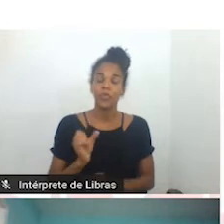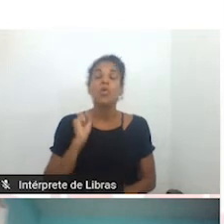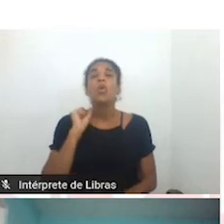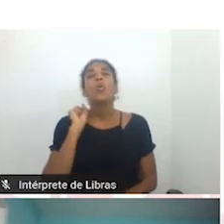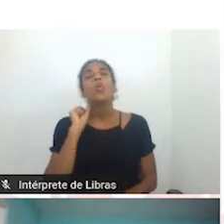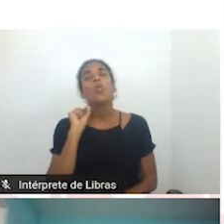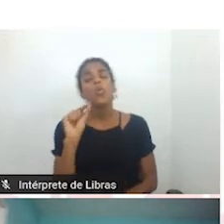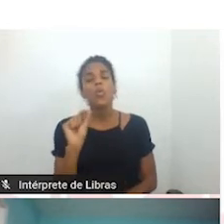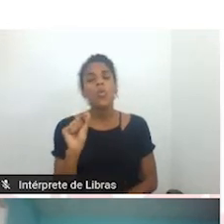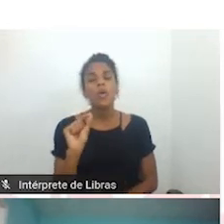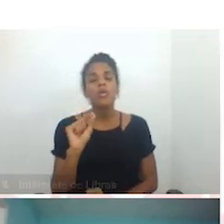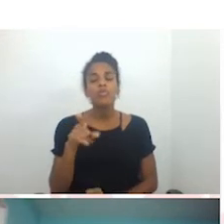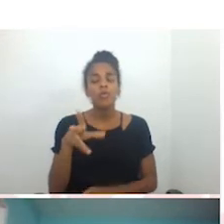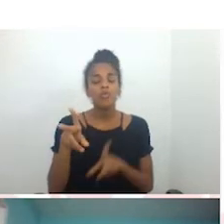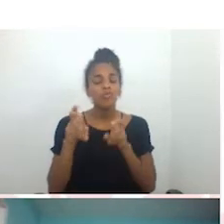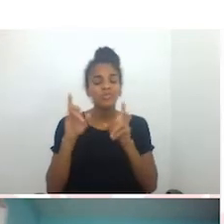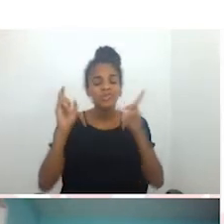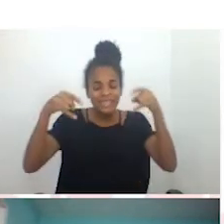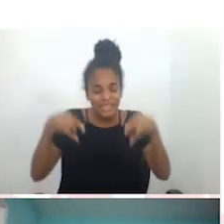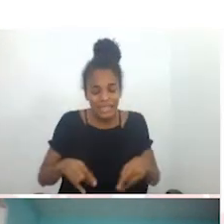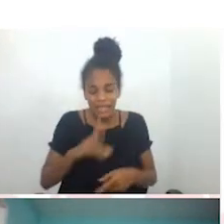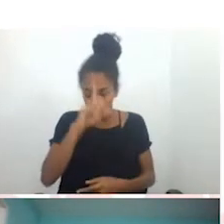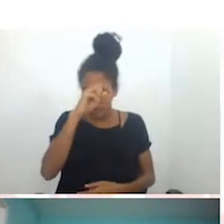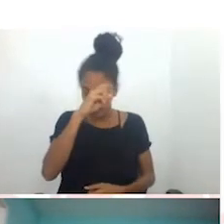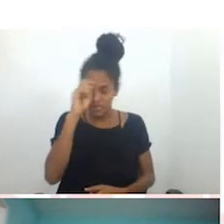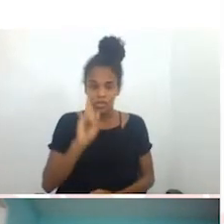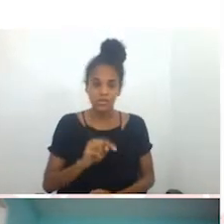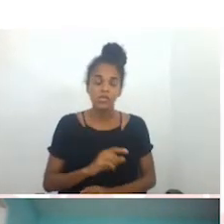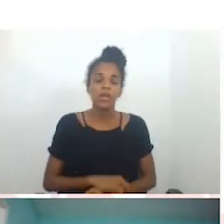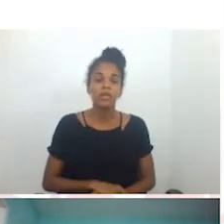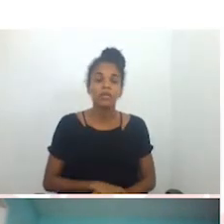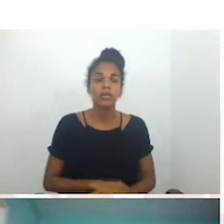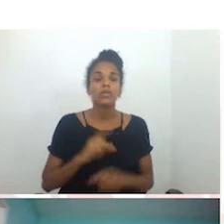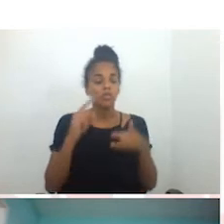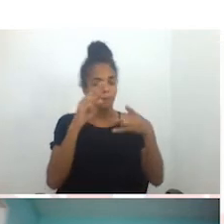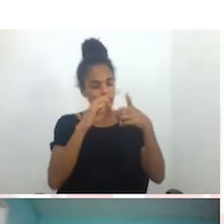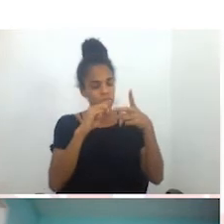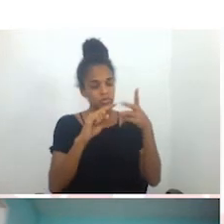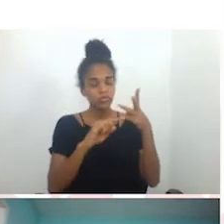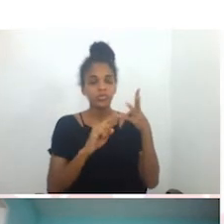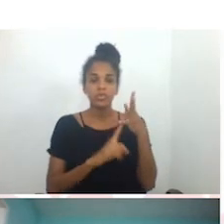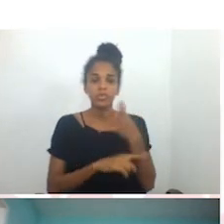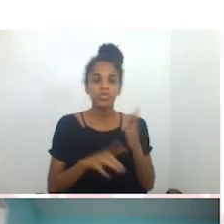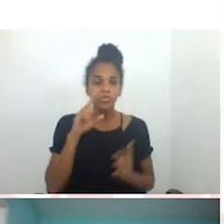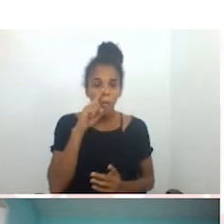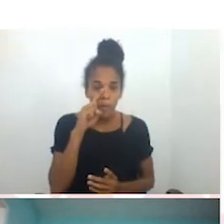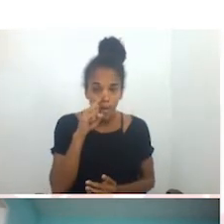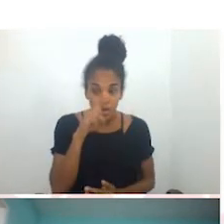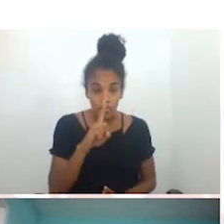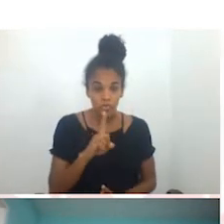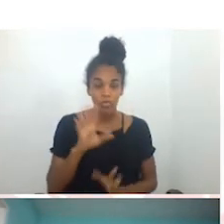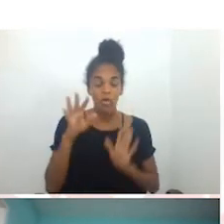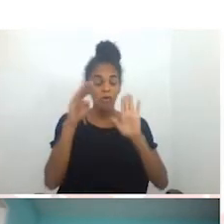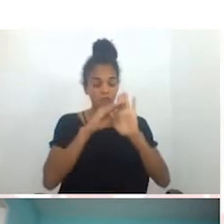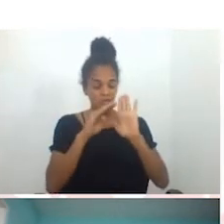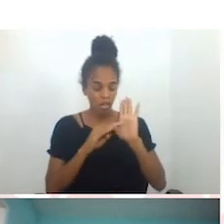alguns pacientes, pelo fator de risco, eu vou dizer daqui a pouco, no próximo slide, mas estou falando agora desses pacientes que eu vou internar, com certeza,